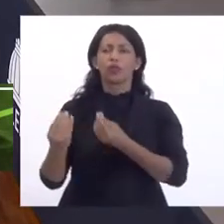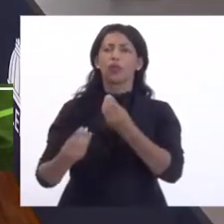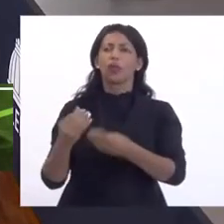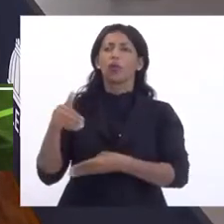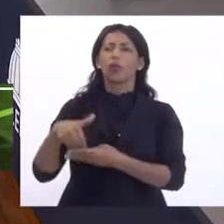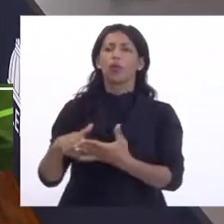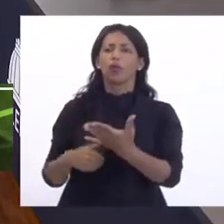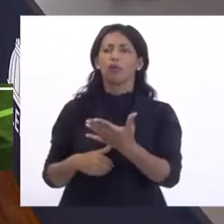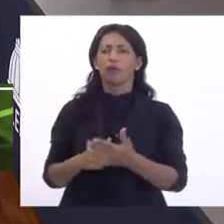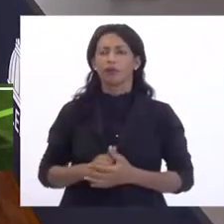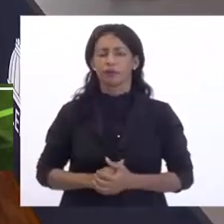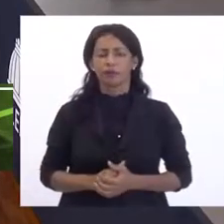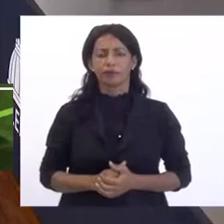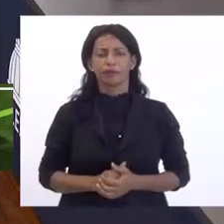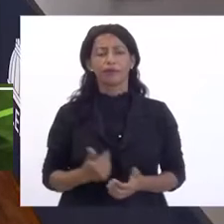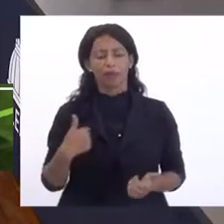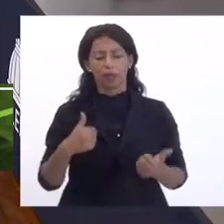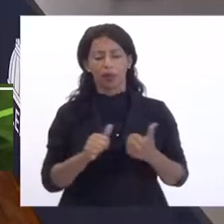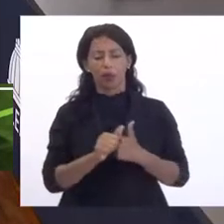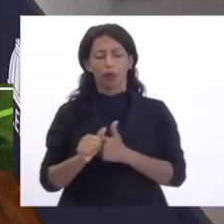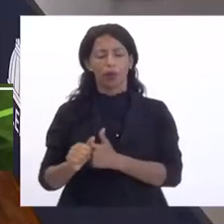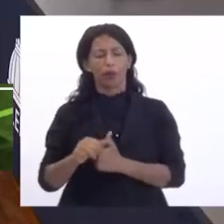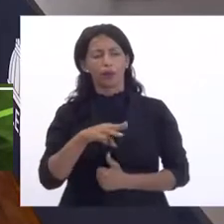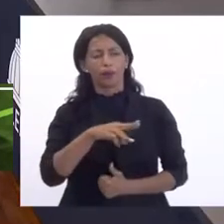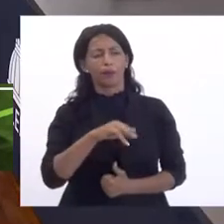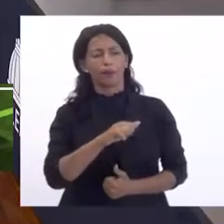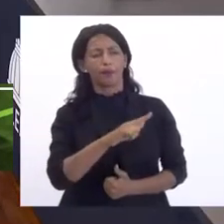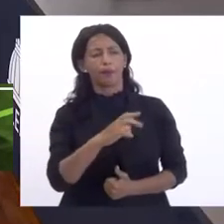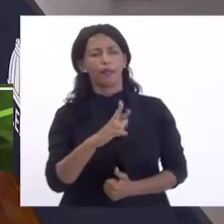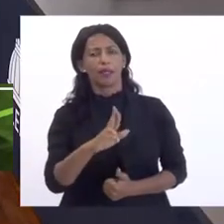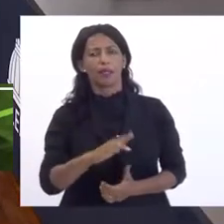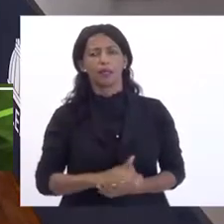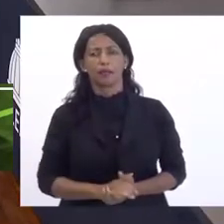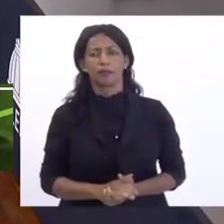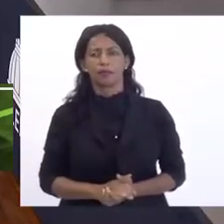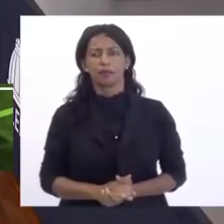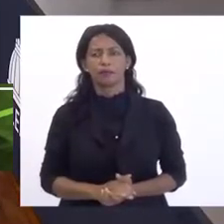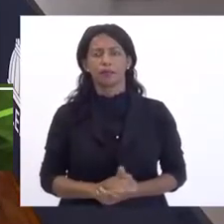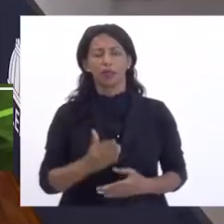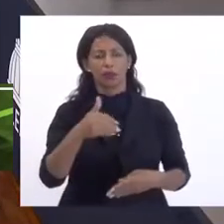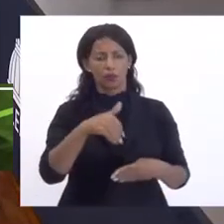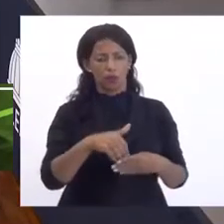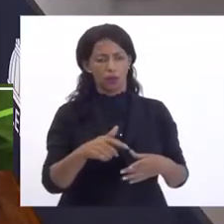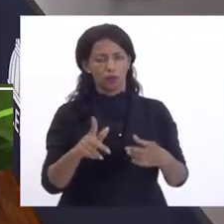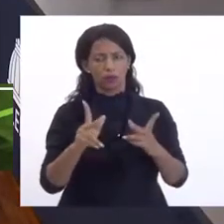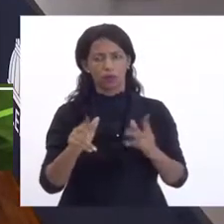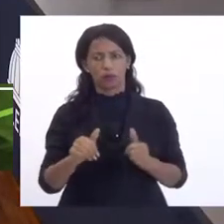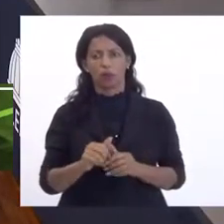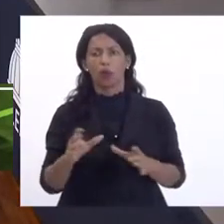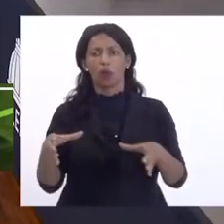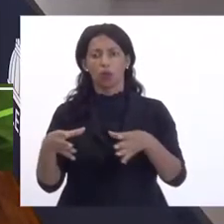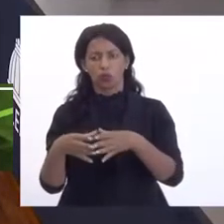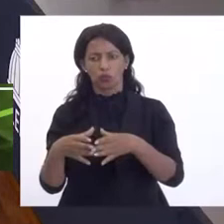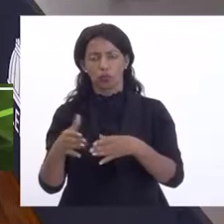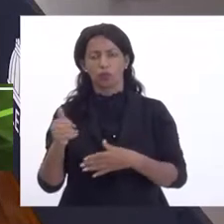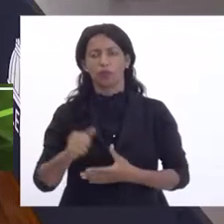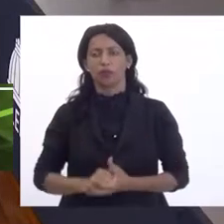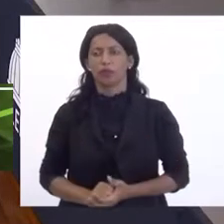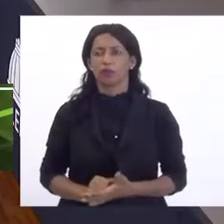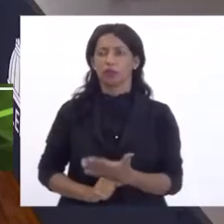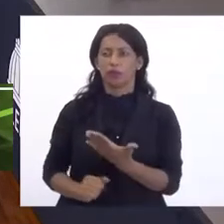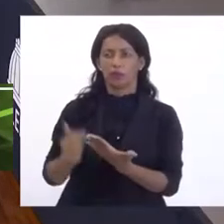Te acompanho. Deputado Marcos Miller? Conjuntamente. Deputada Zeidan? Conjuntamente. Deputado